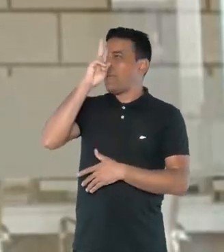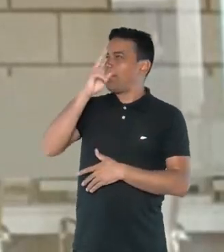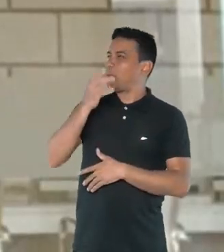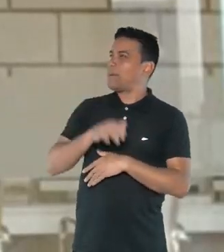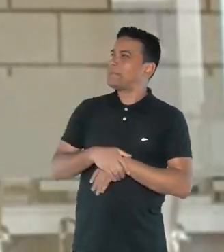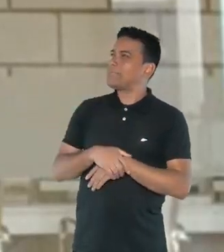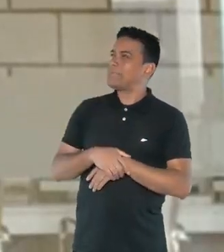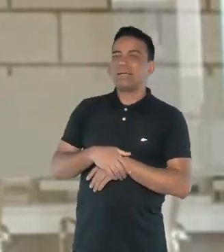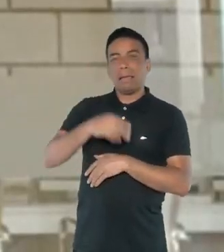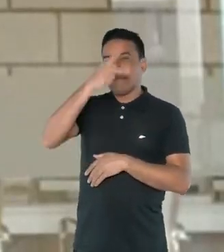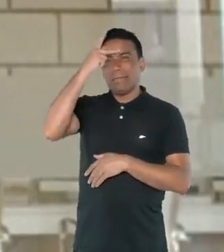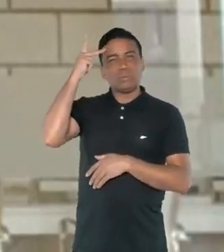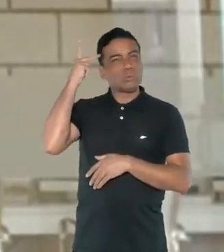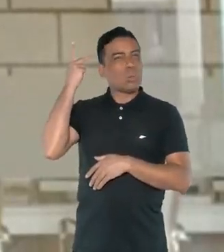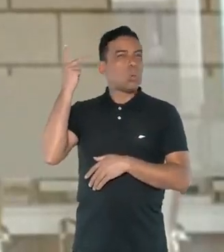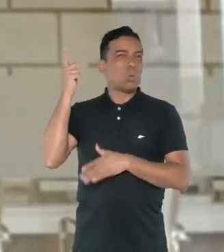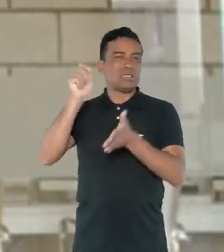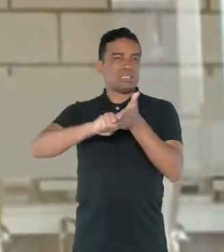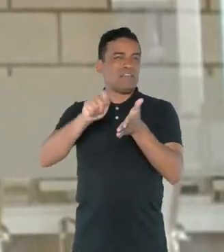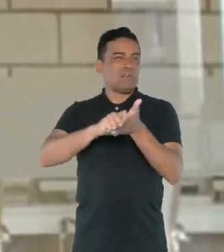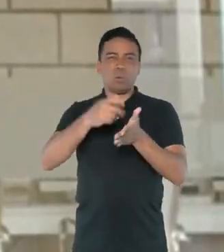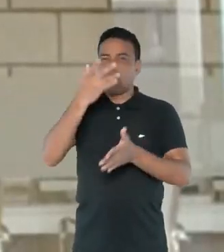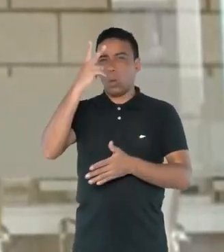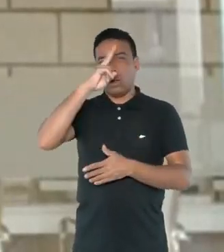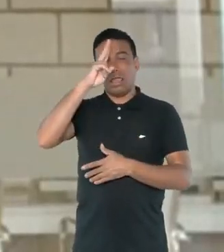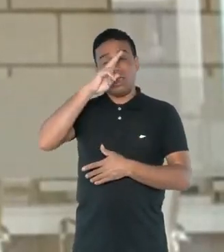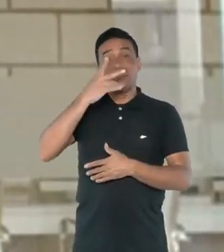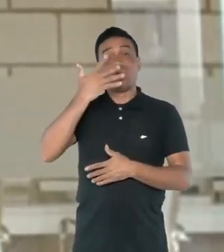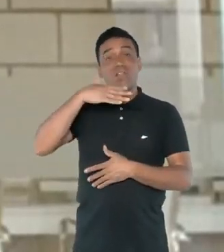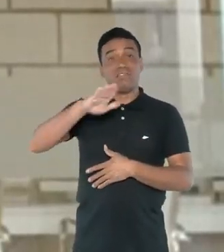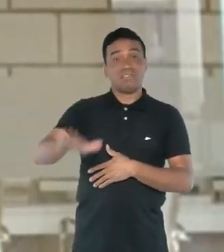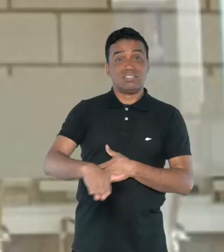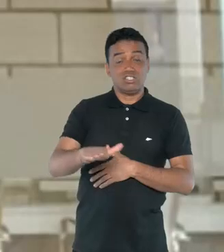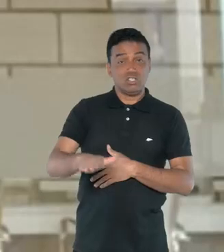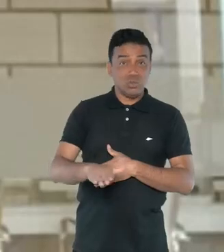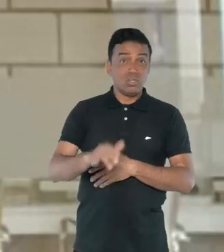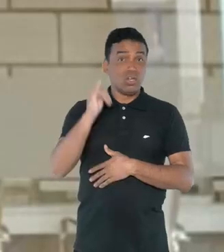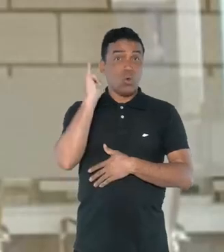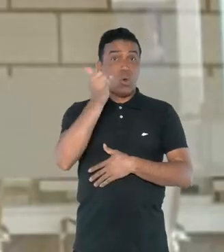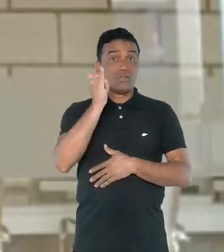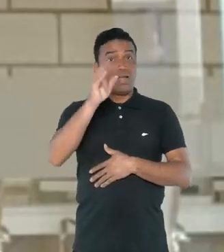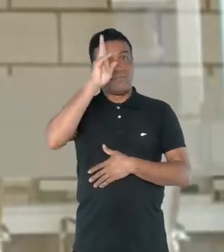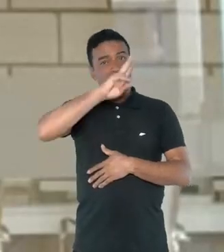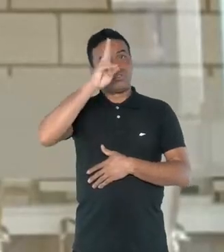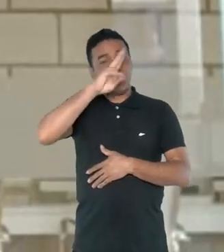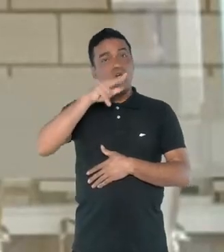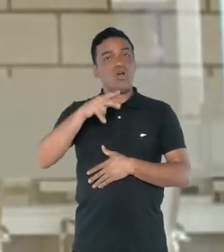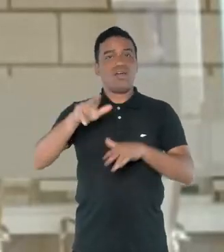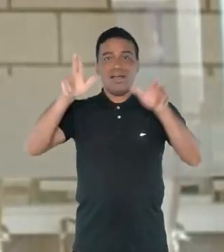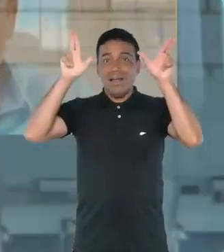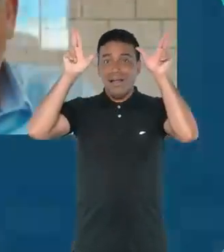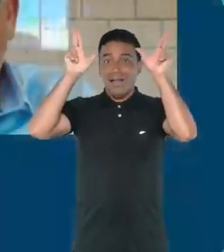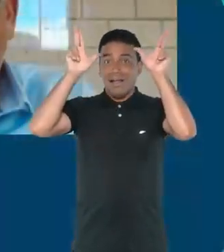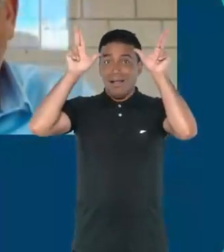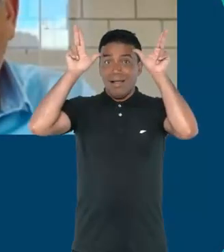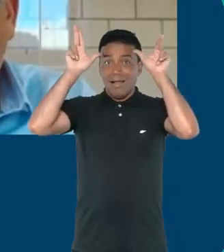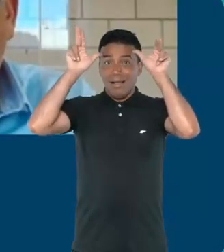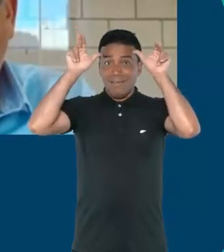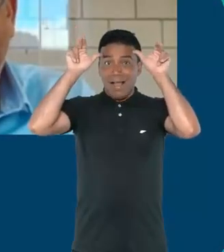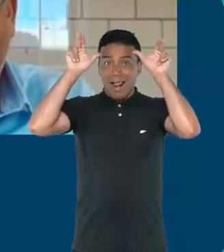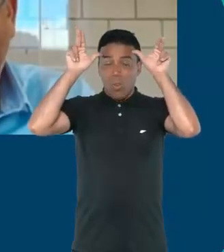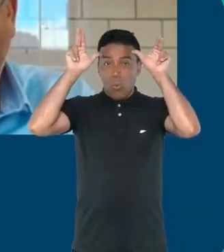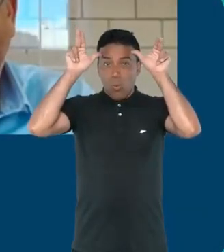lembro o autor, mas era um livro infantil que contava a história de um cavalinho, de um cavalo